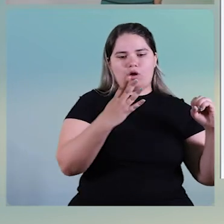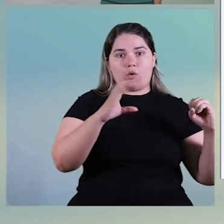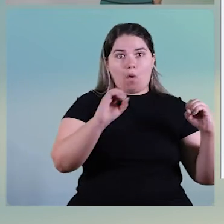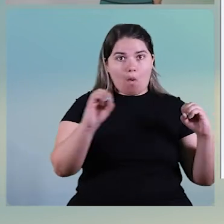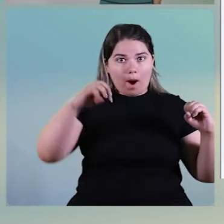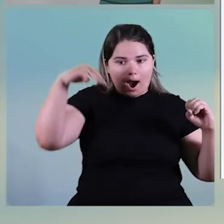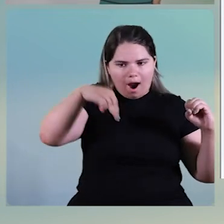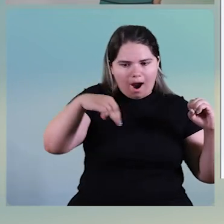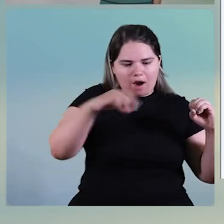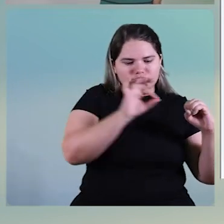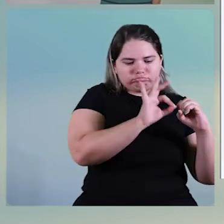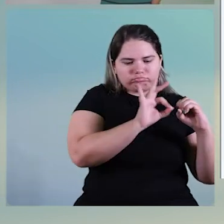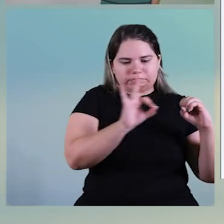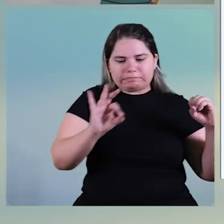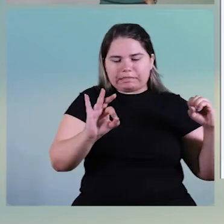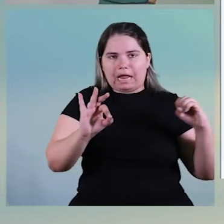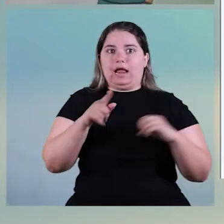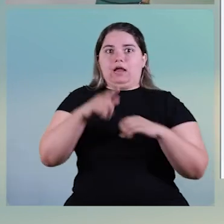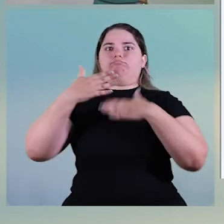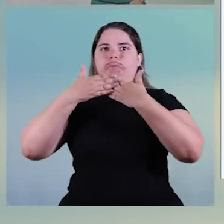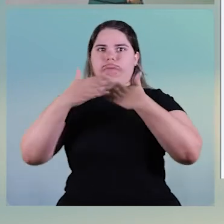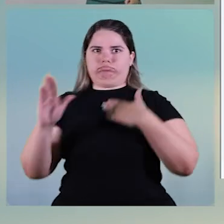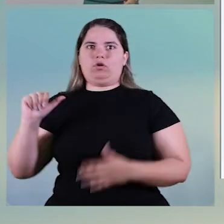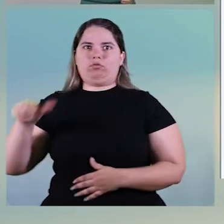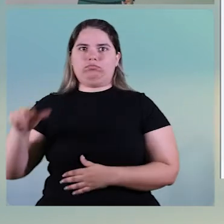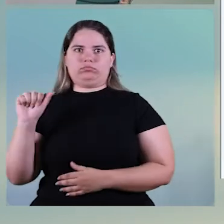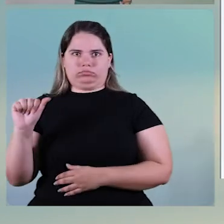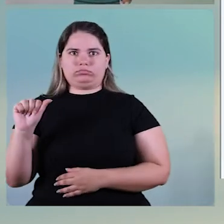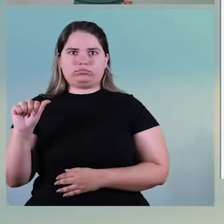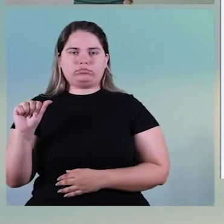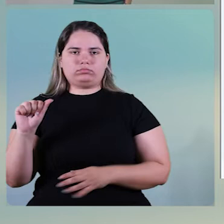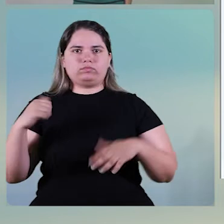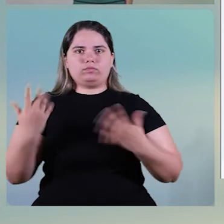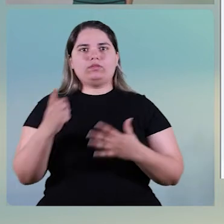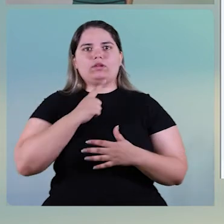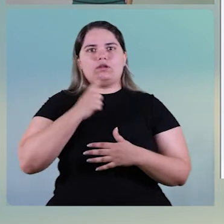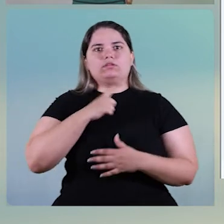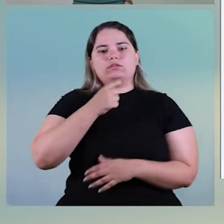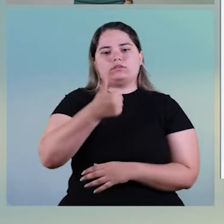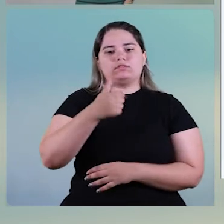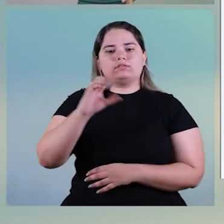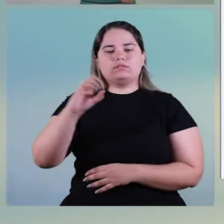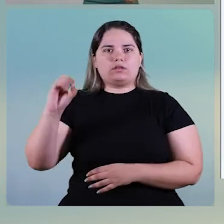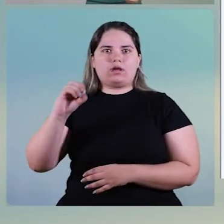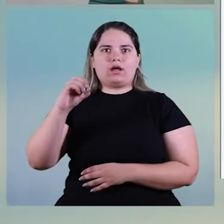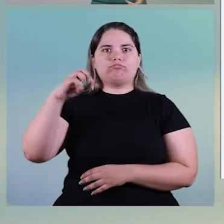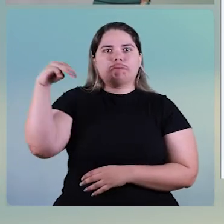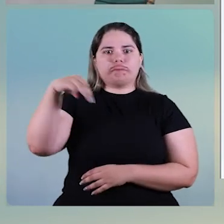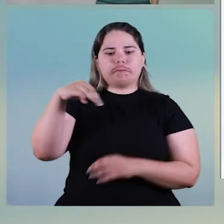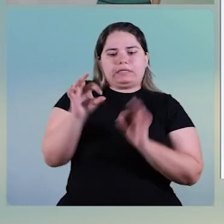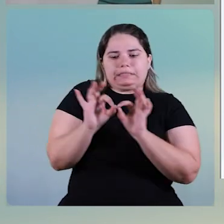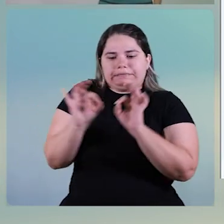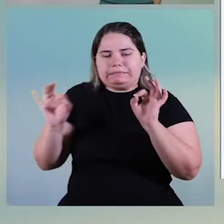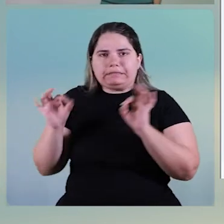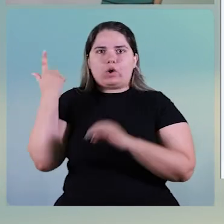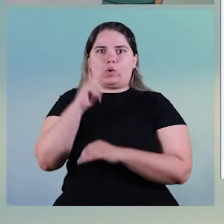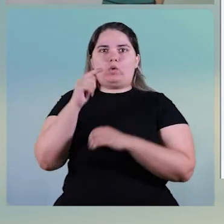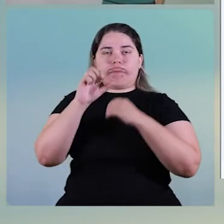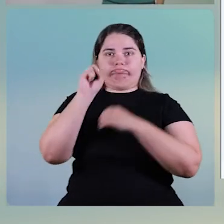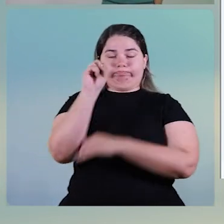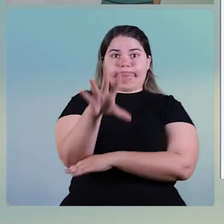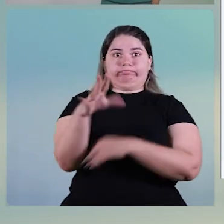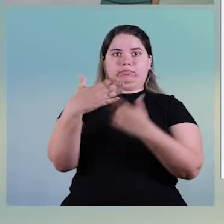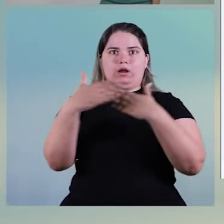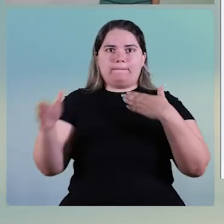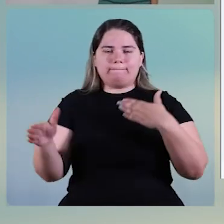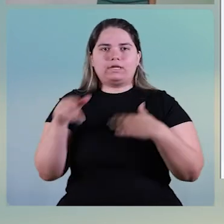Veja, quando o veículo estiver a 100 metros de cada um dos semáforos, né? Para que não tenha que reduzir a velocidade